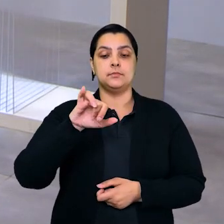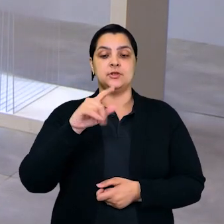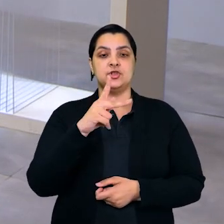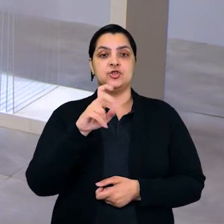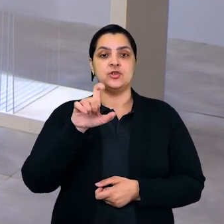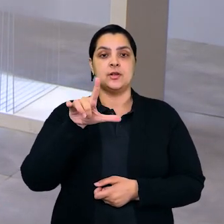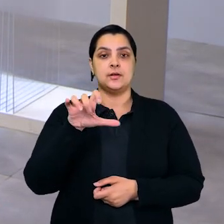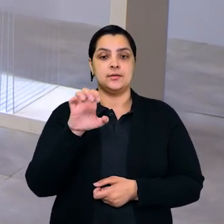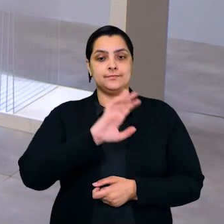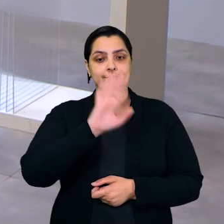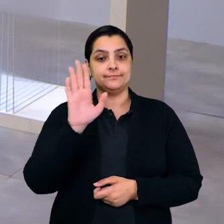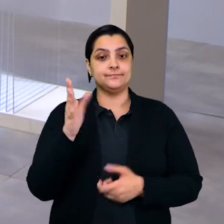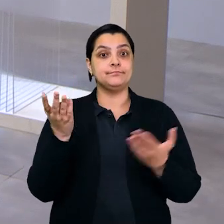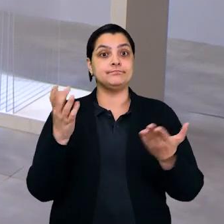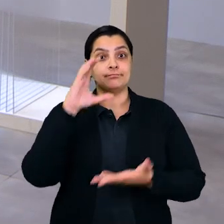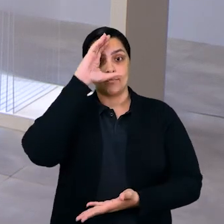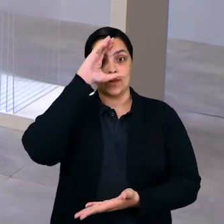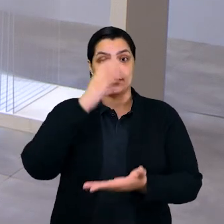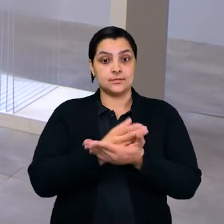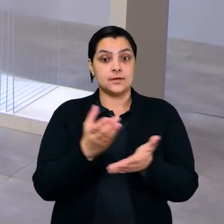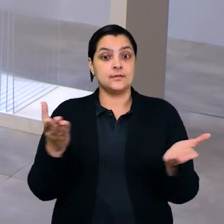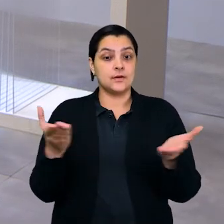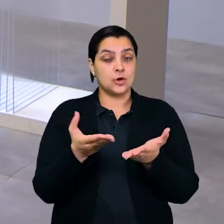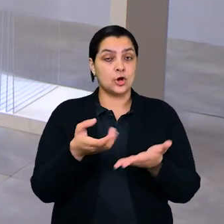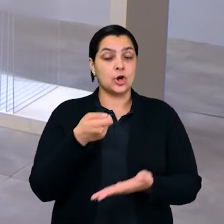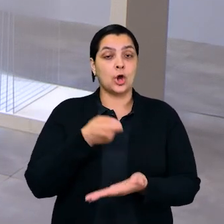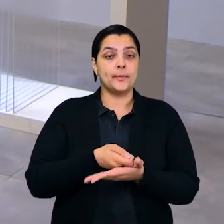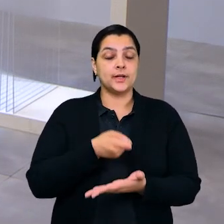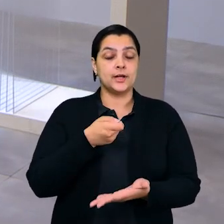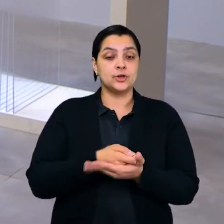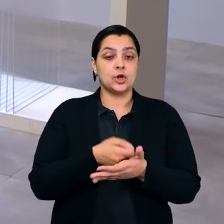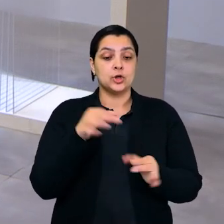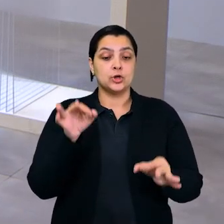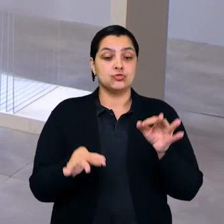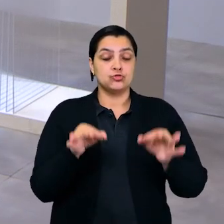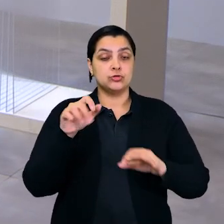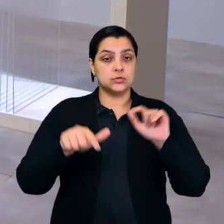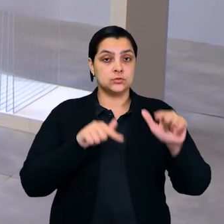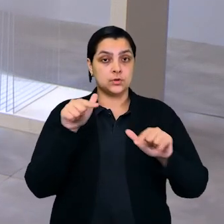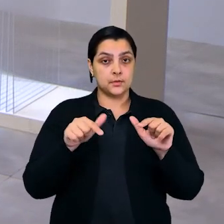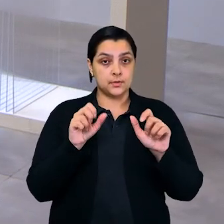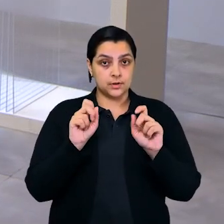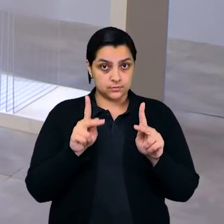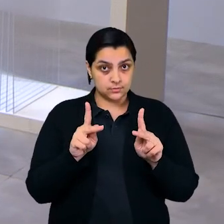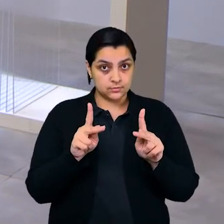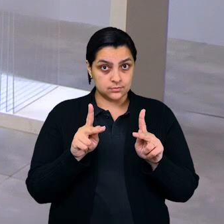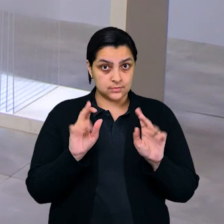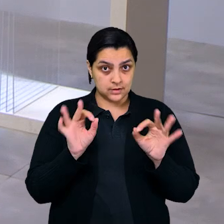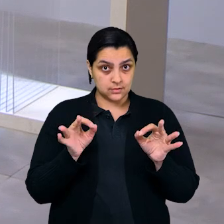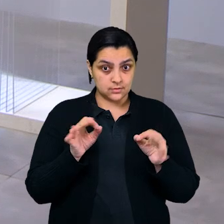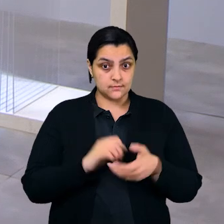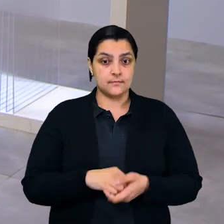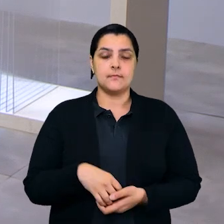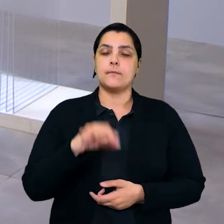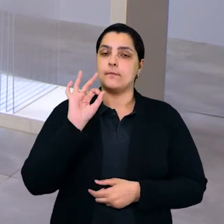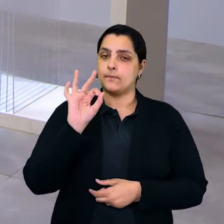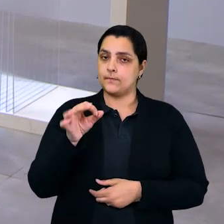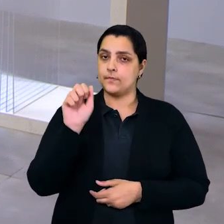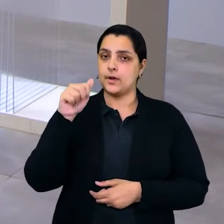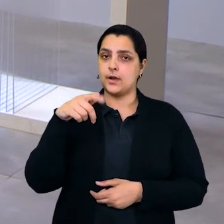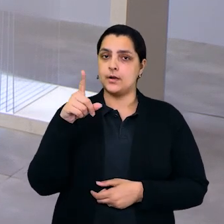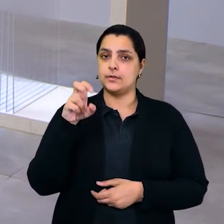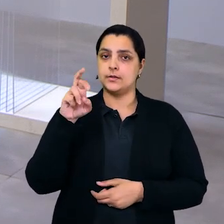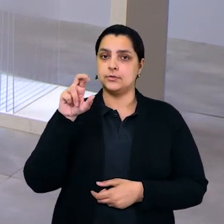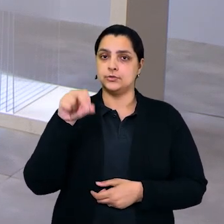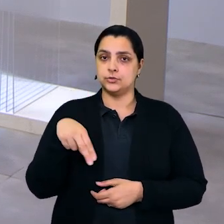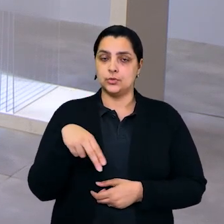Chiapa. Oi, Michele. A tese fixada agora é obrigatória em toda a Justiça do Trabalho, não é isso? É isso mesmo,